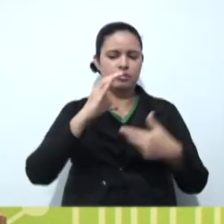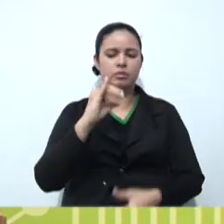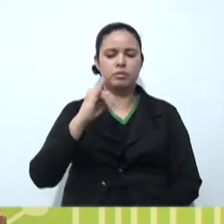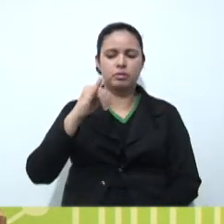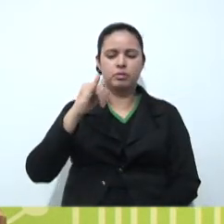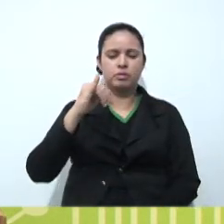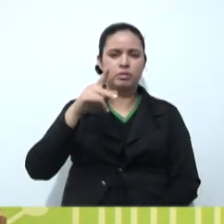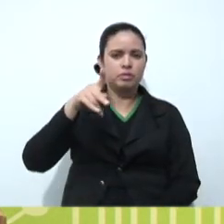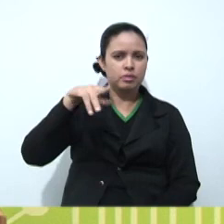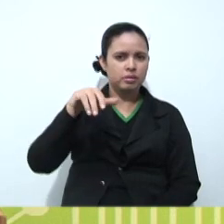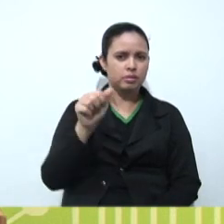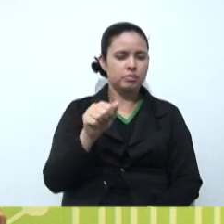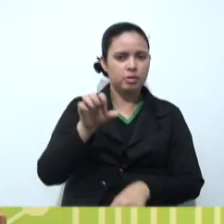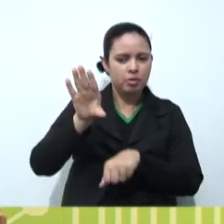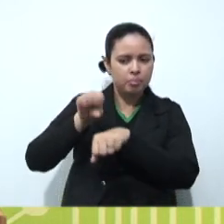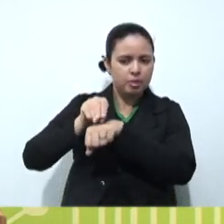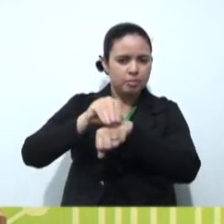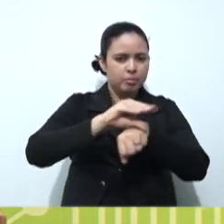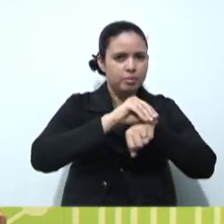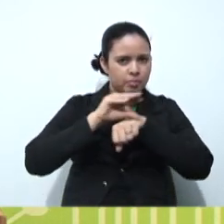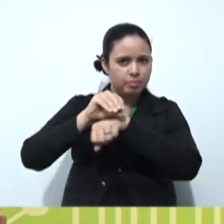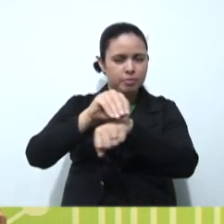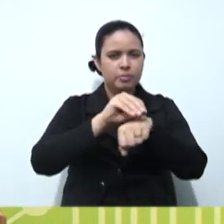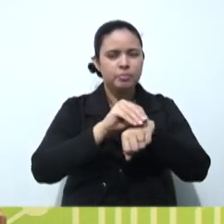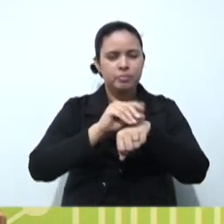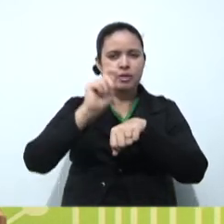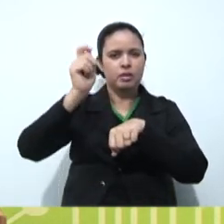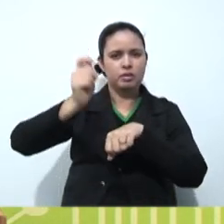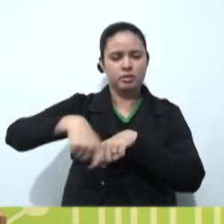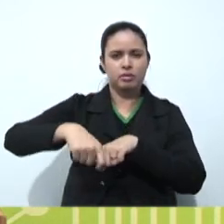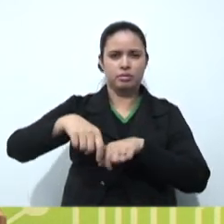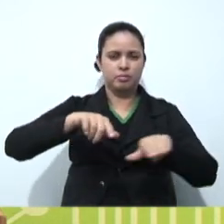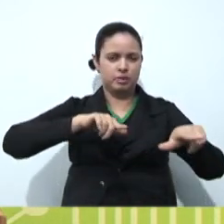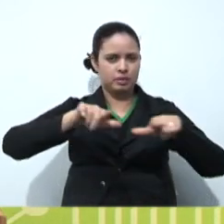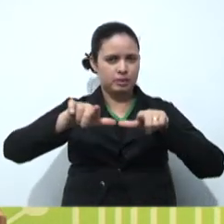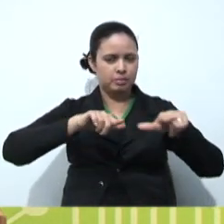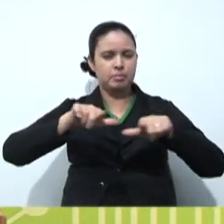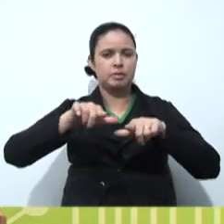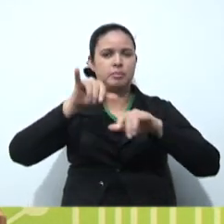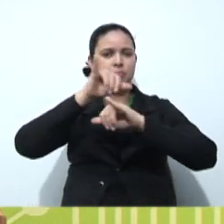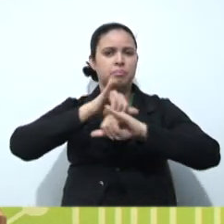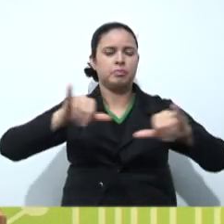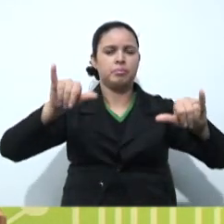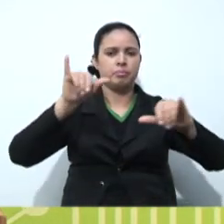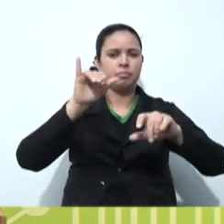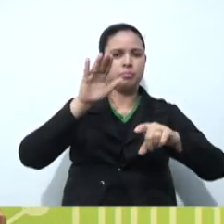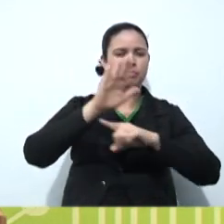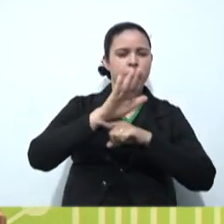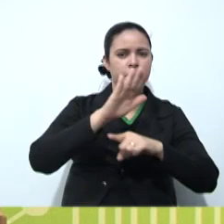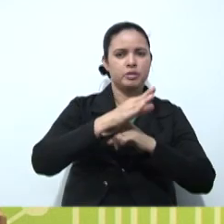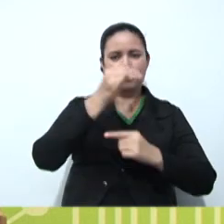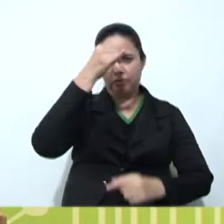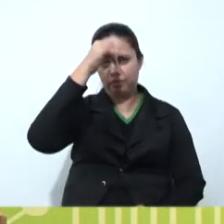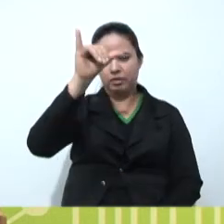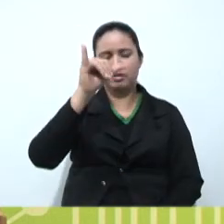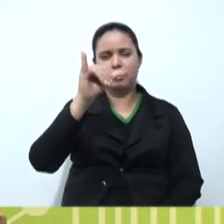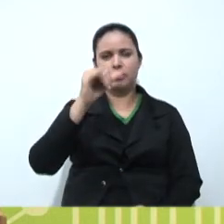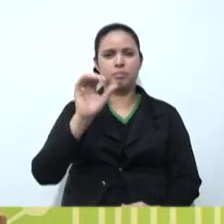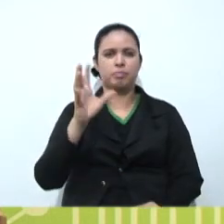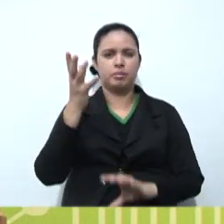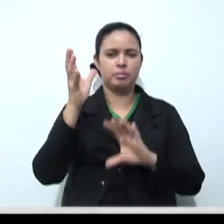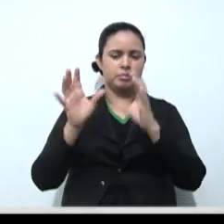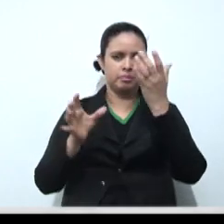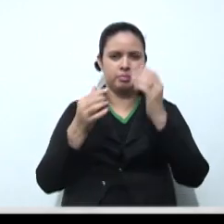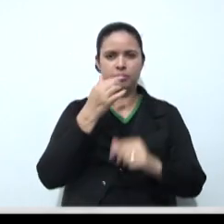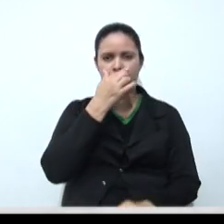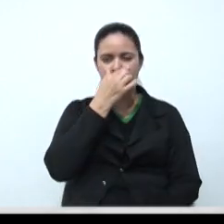e forma lá o seu portfólio para poder trabalhar as ações, as melhores ações que vão prevenir a saúde do trabalhador.